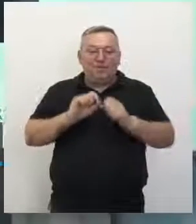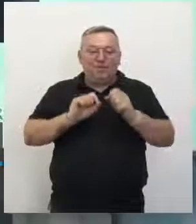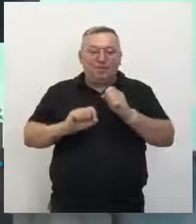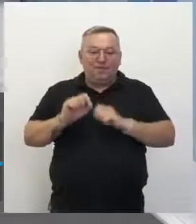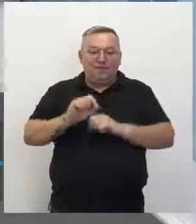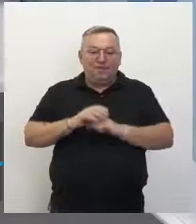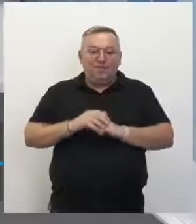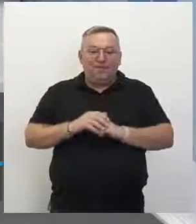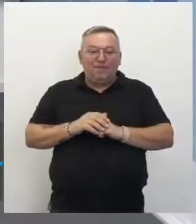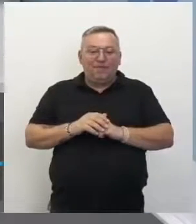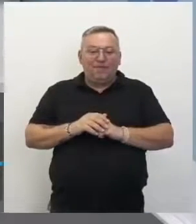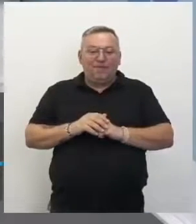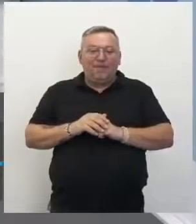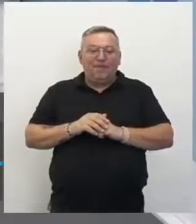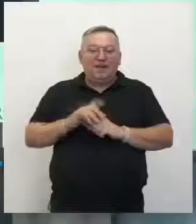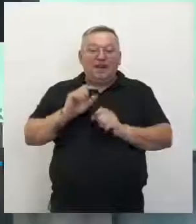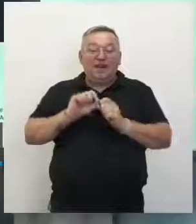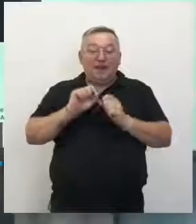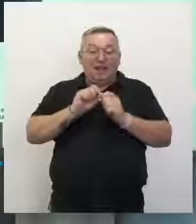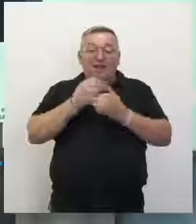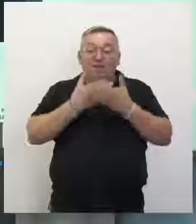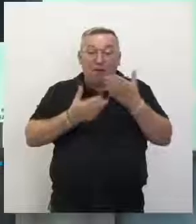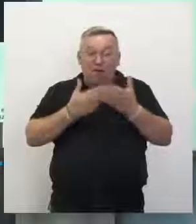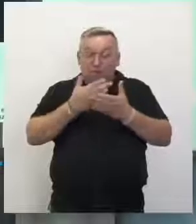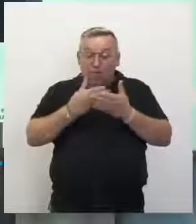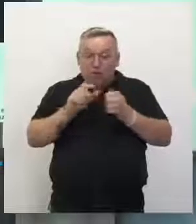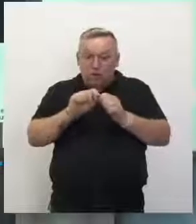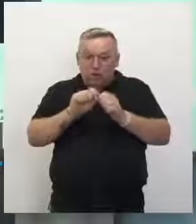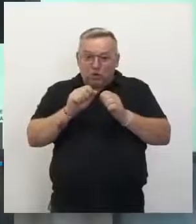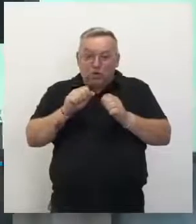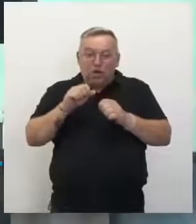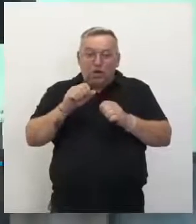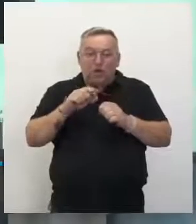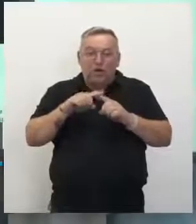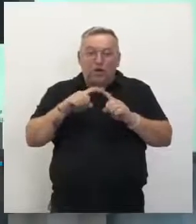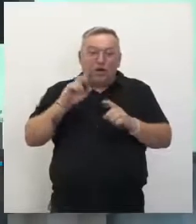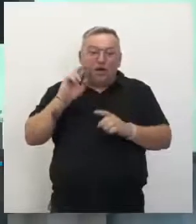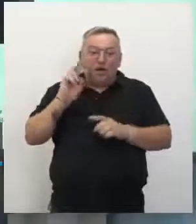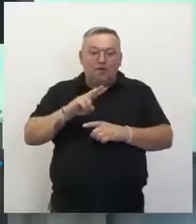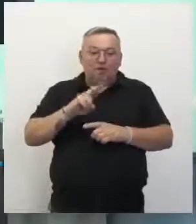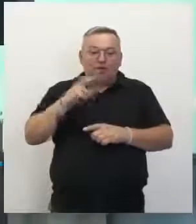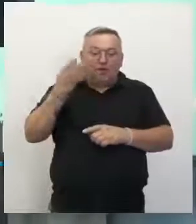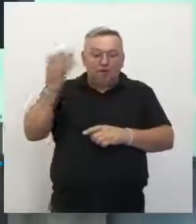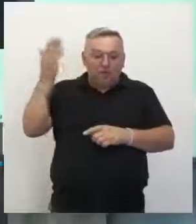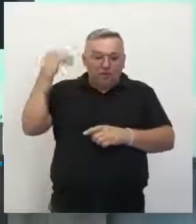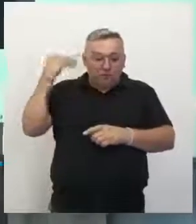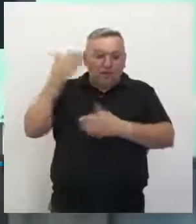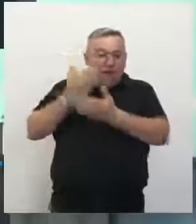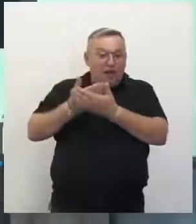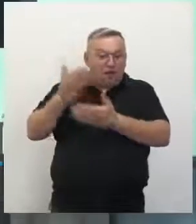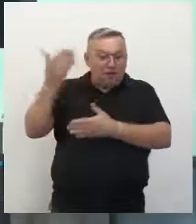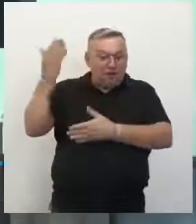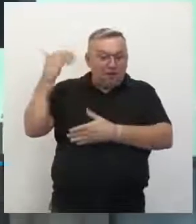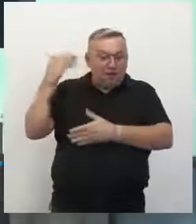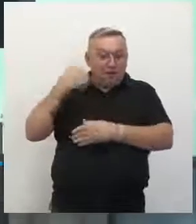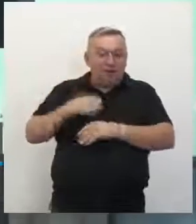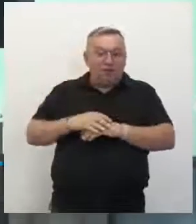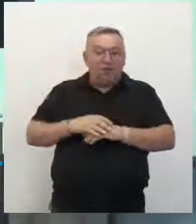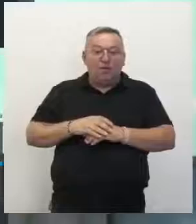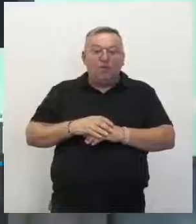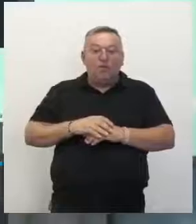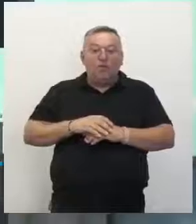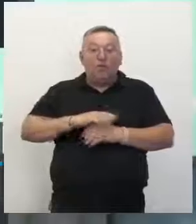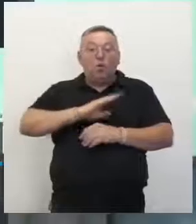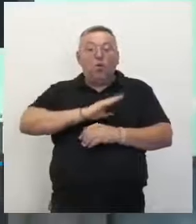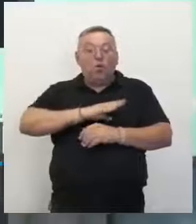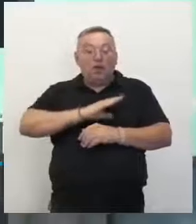Nos manter vivo. Isso. Quem fabrica o sangue é o nosso osso. Não esqueça disso. A gente falou lá na aula de tecido ósseo. O